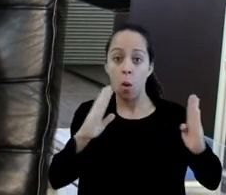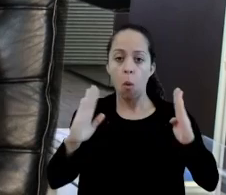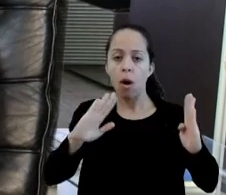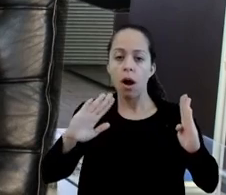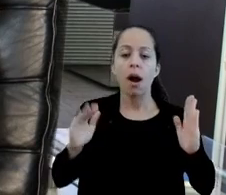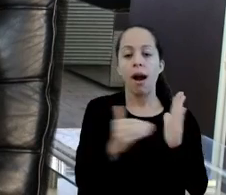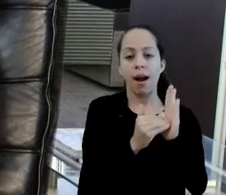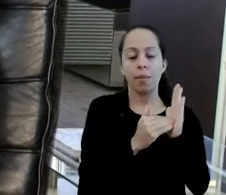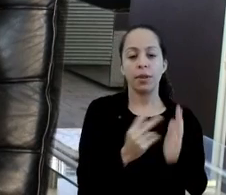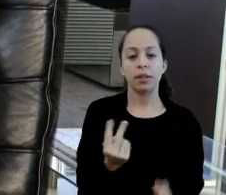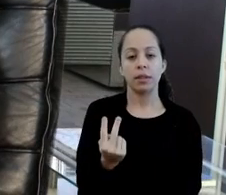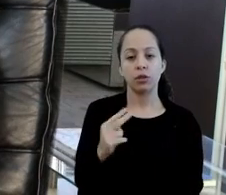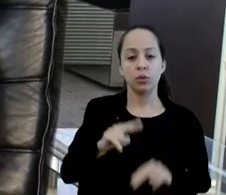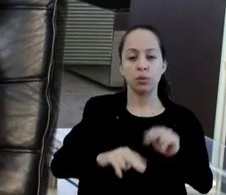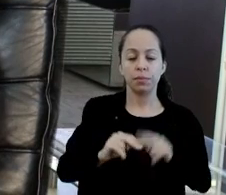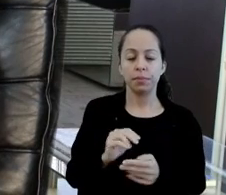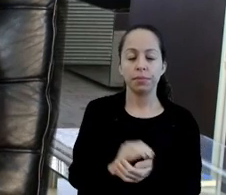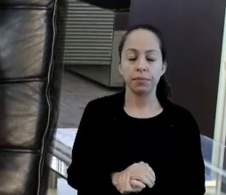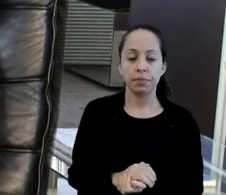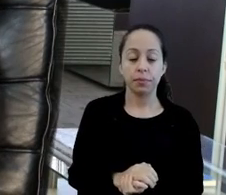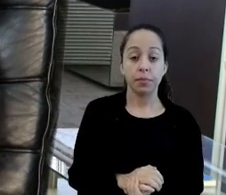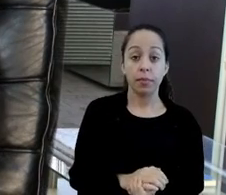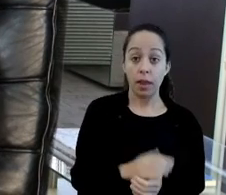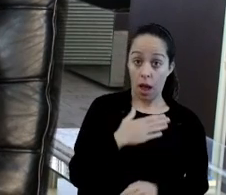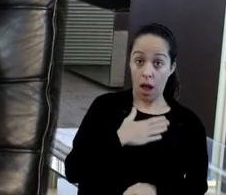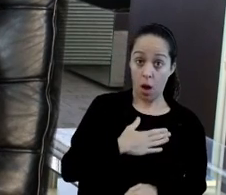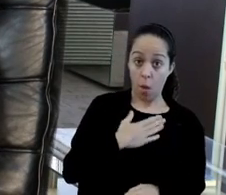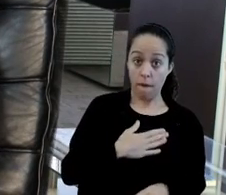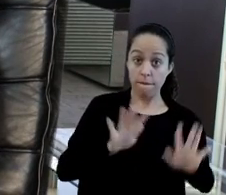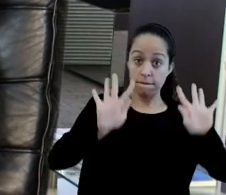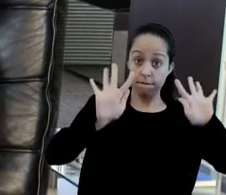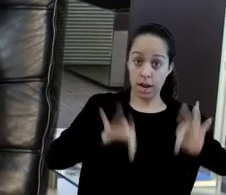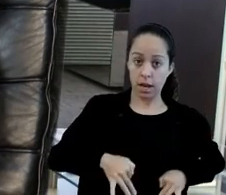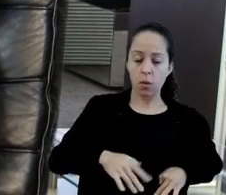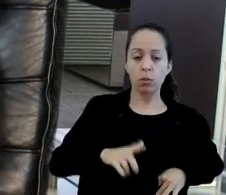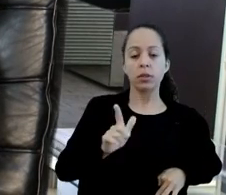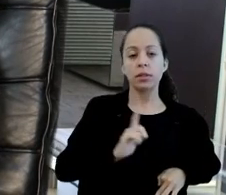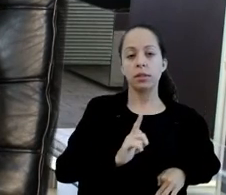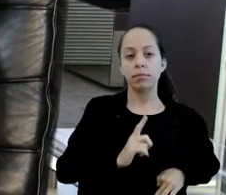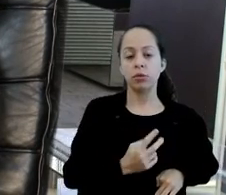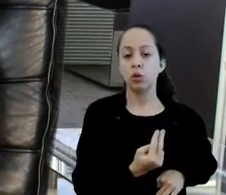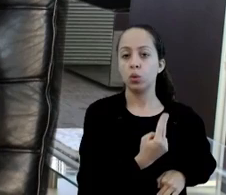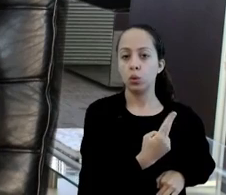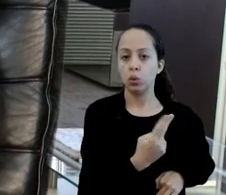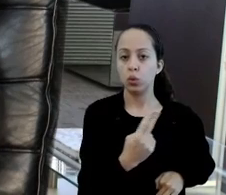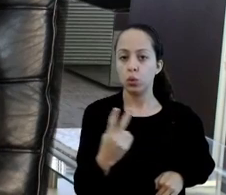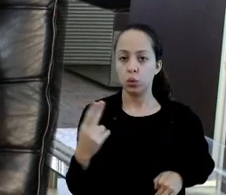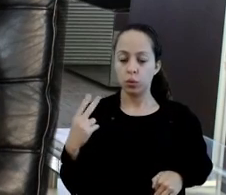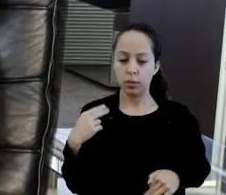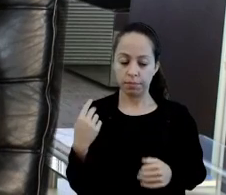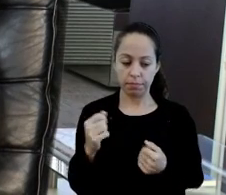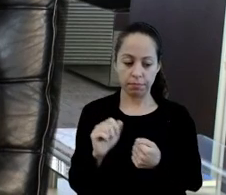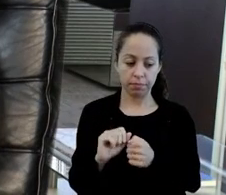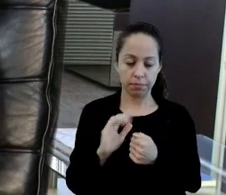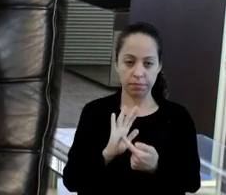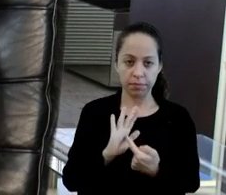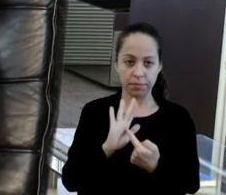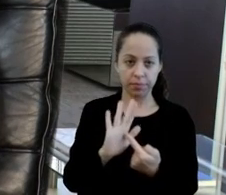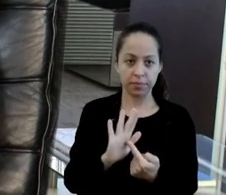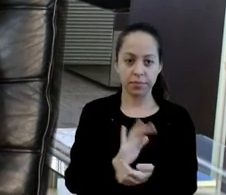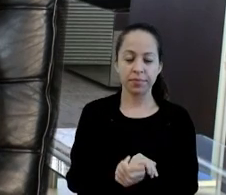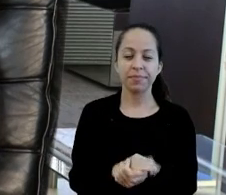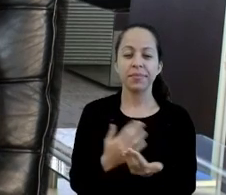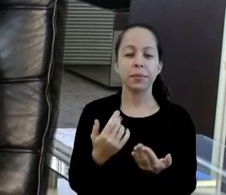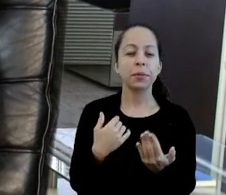final de agosto entregarão a produção da dupla. Portanto, eu vivo brincando com